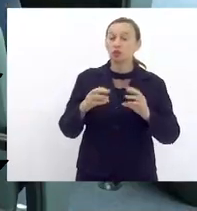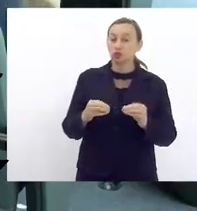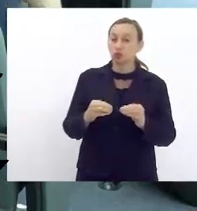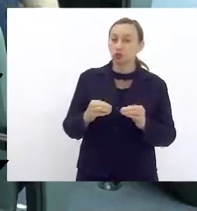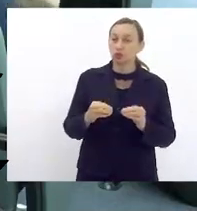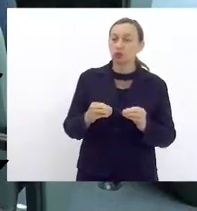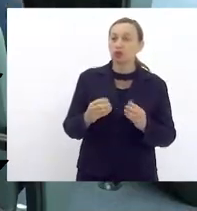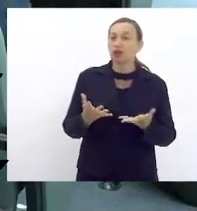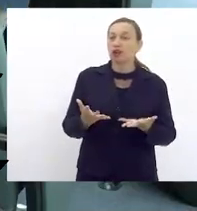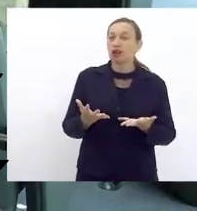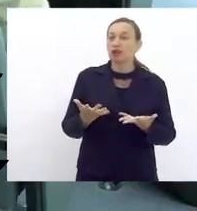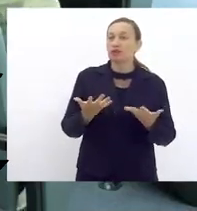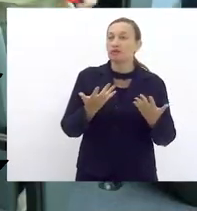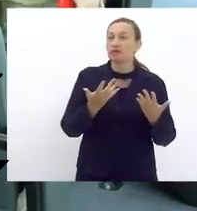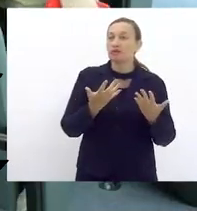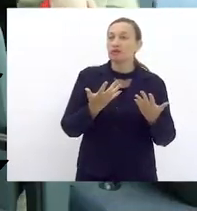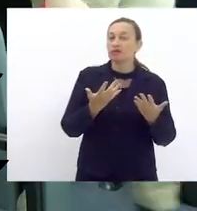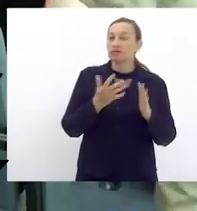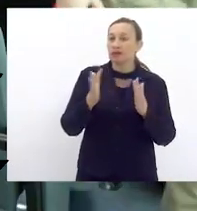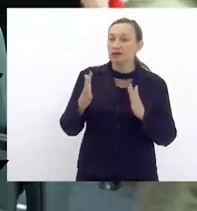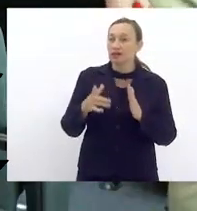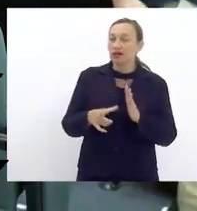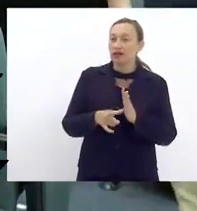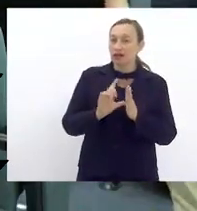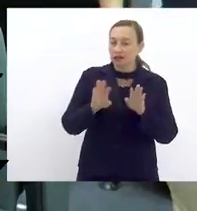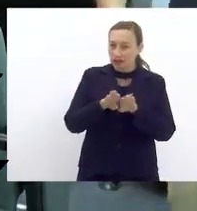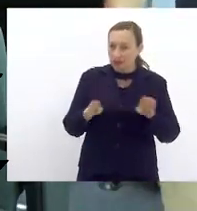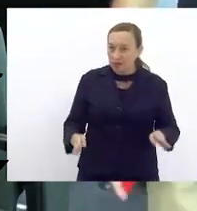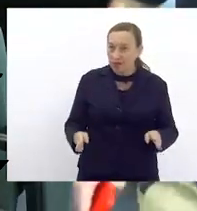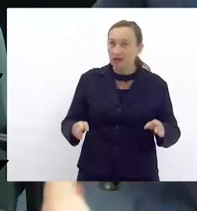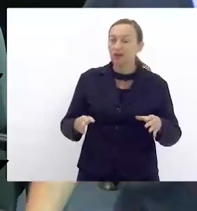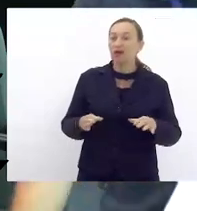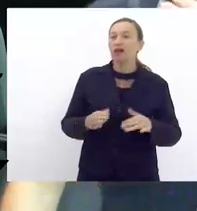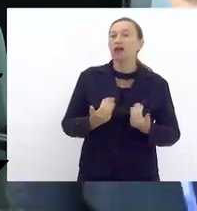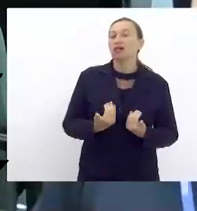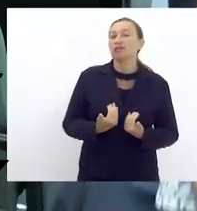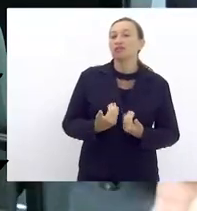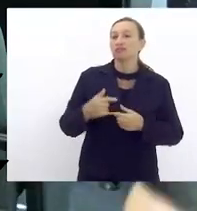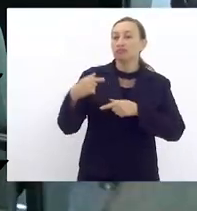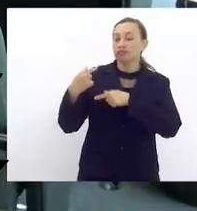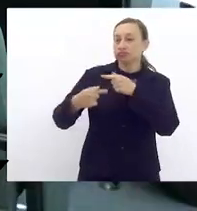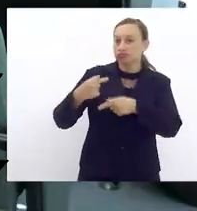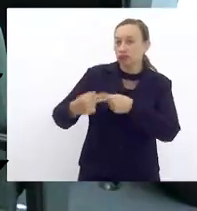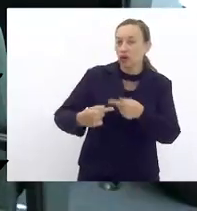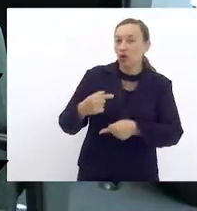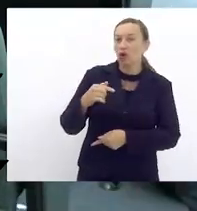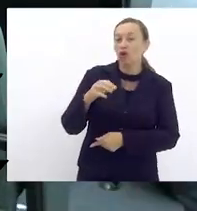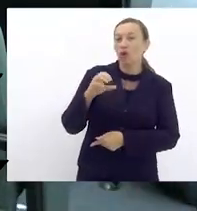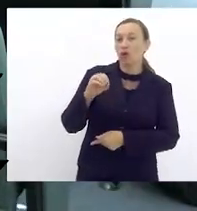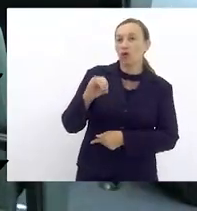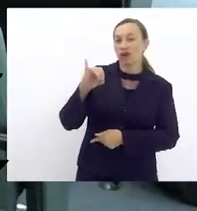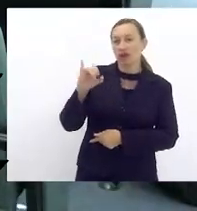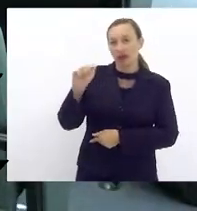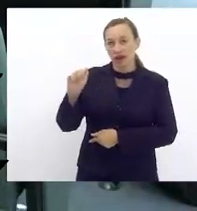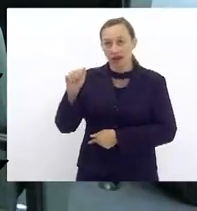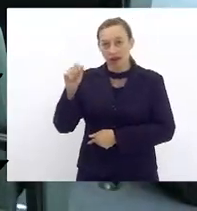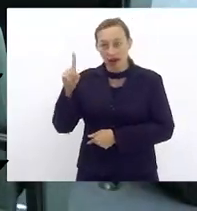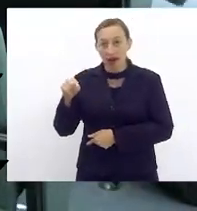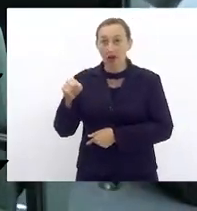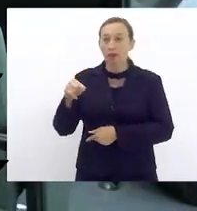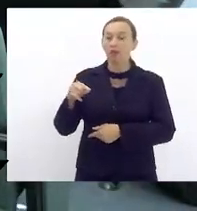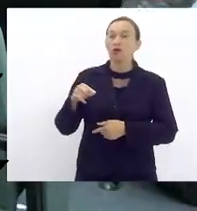cabe saudade antes da mesa a minha centralidade que olhar possa conduzir a minha